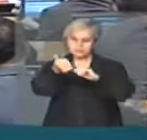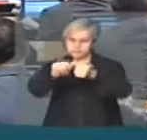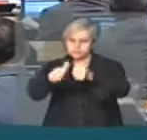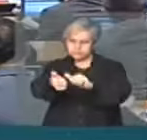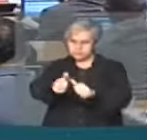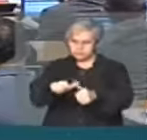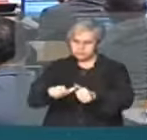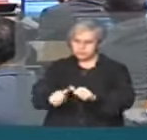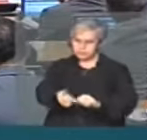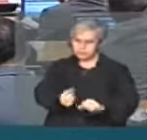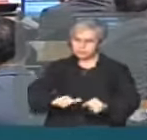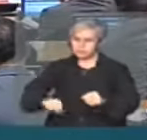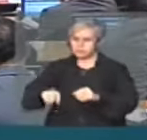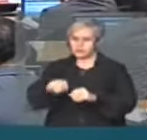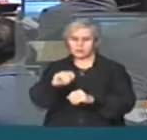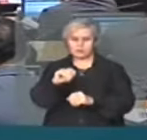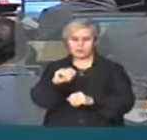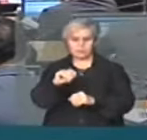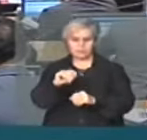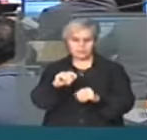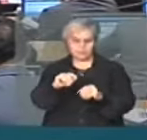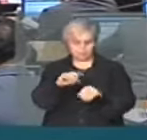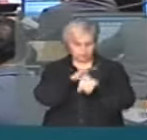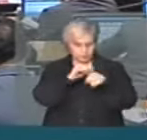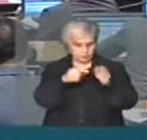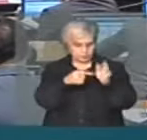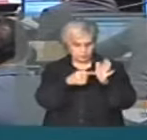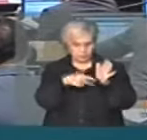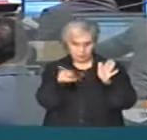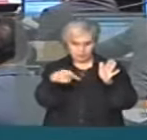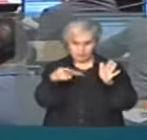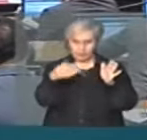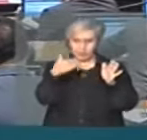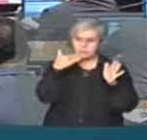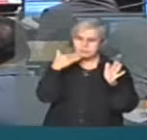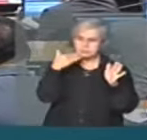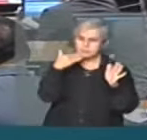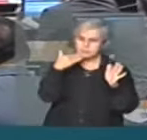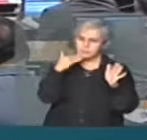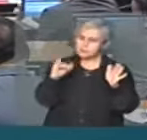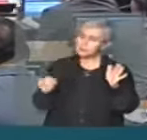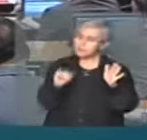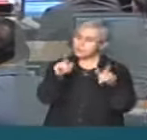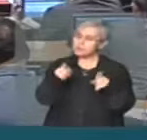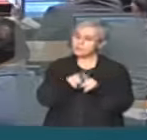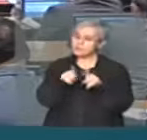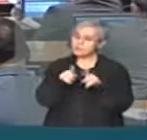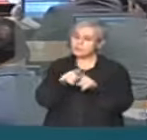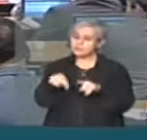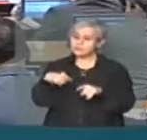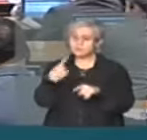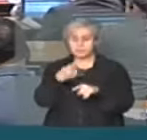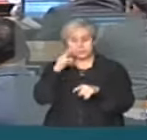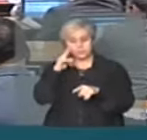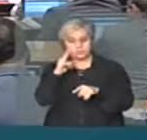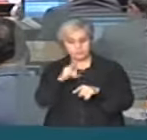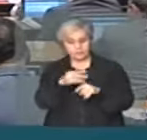ajustando um defeito que tinha na nossa Constituição, eu acho muito importante que a gente invista